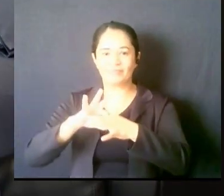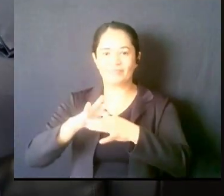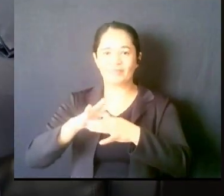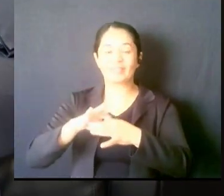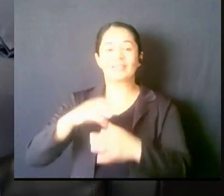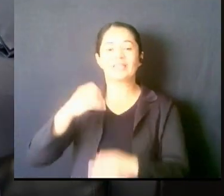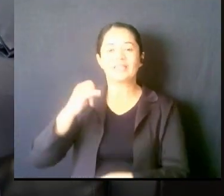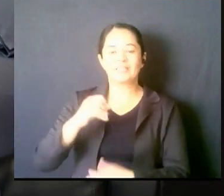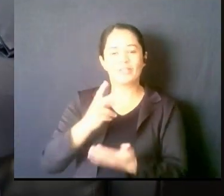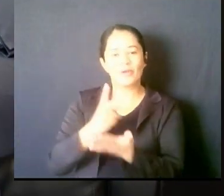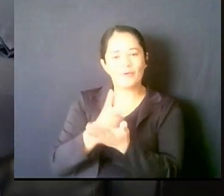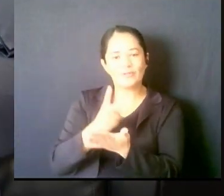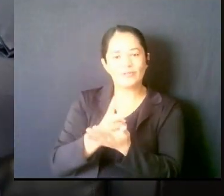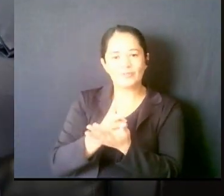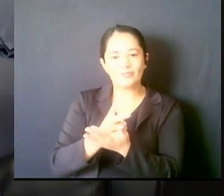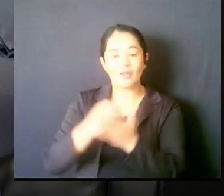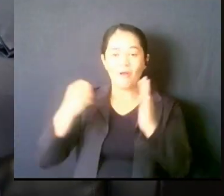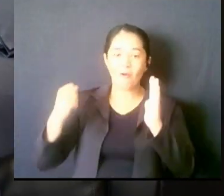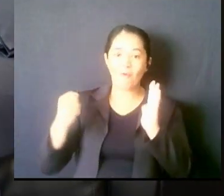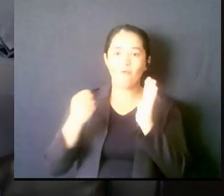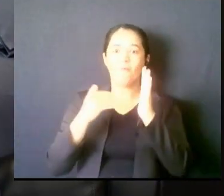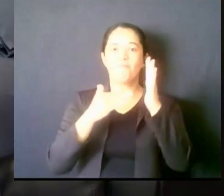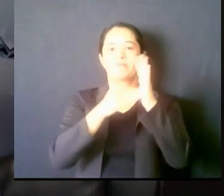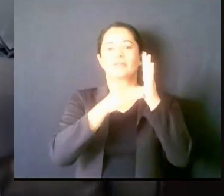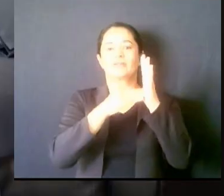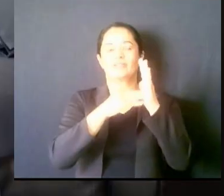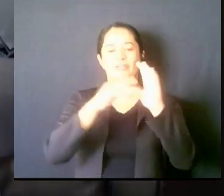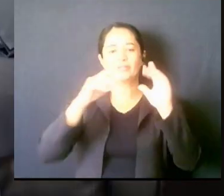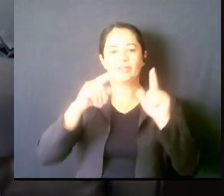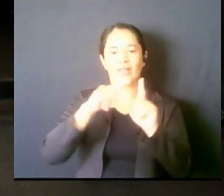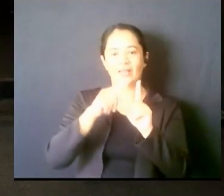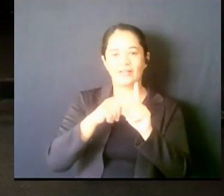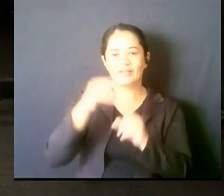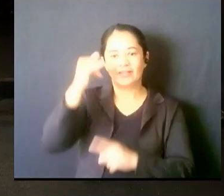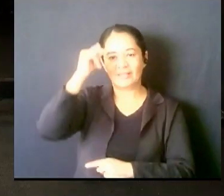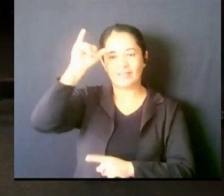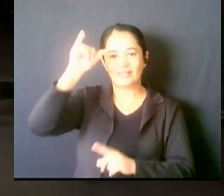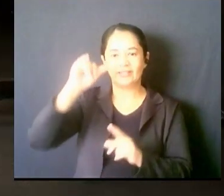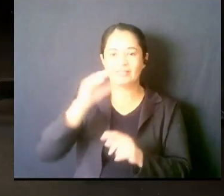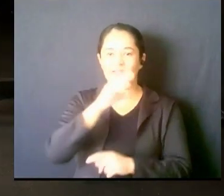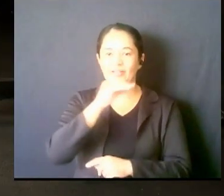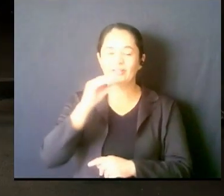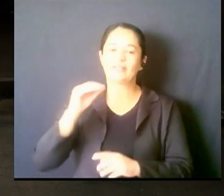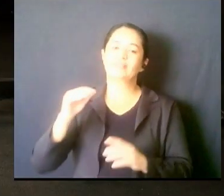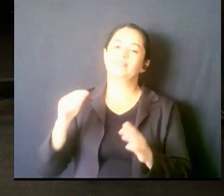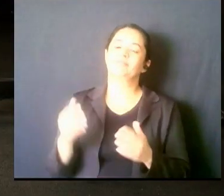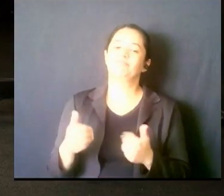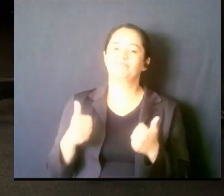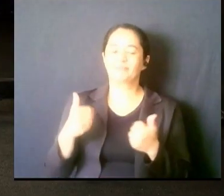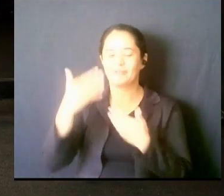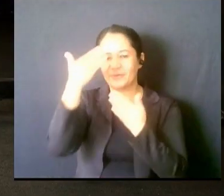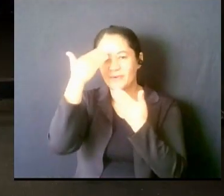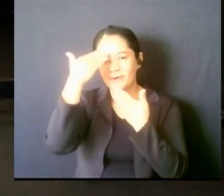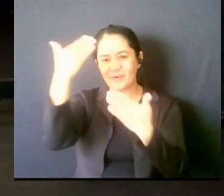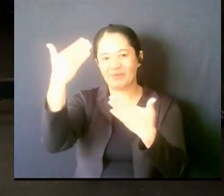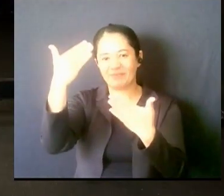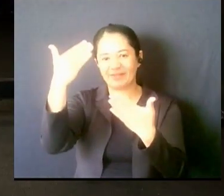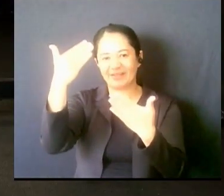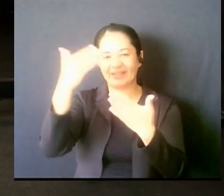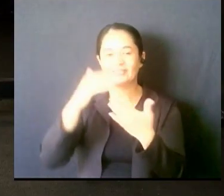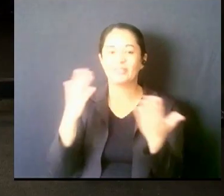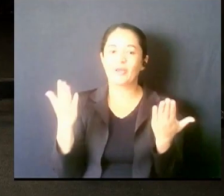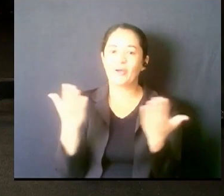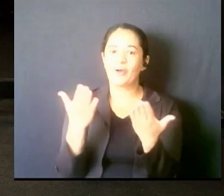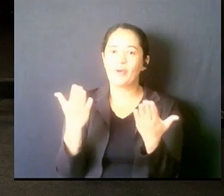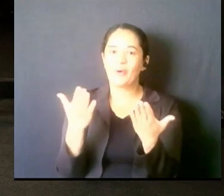grande impacto sobre a diminuição da gravidez na adolescência. Maravilha, muito obrigada pela sua participação com a gente, viu? Hoje tão cedinho, chegando aqui no